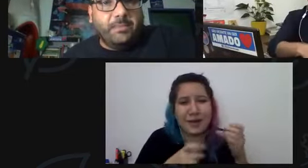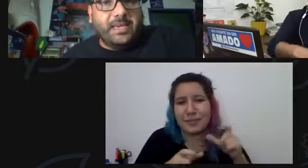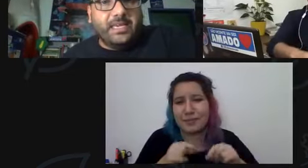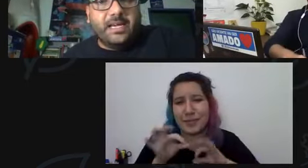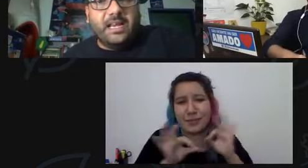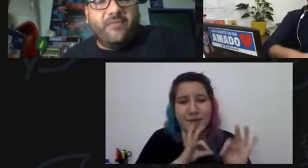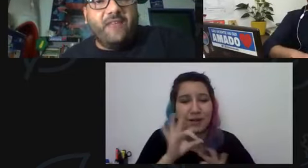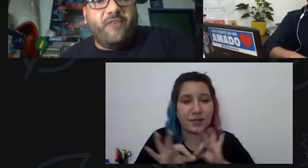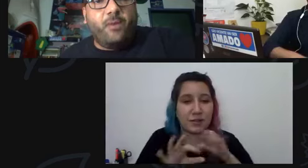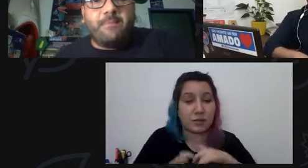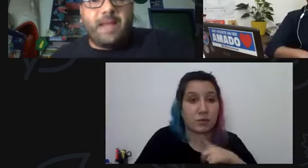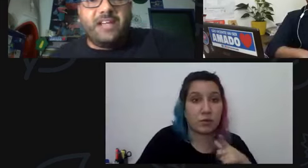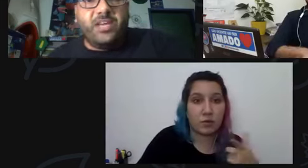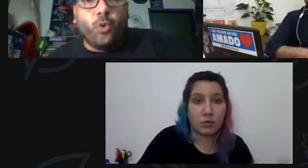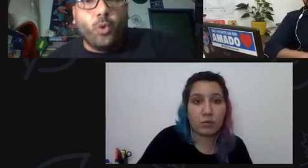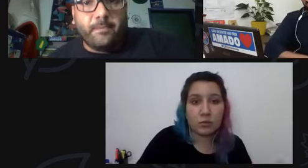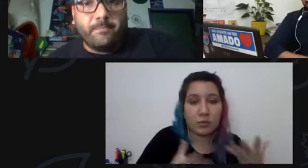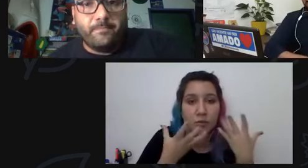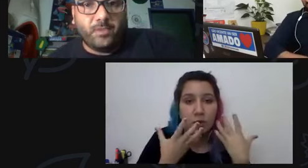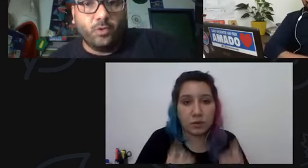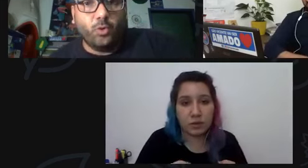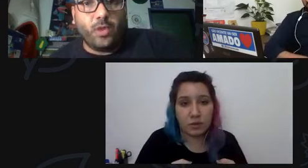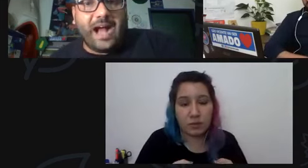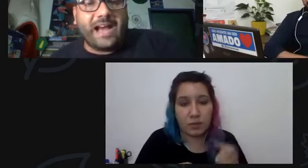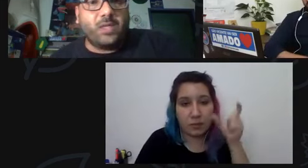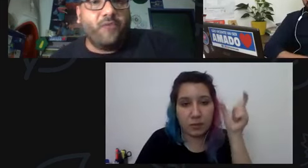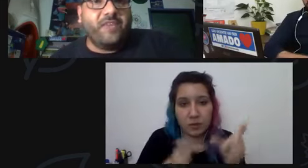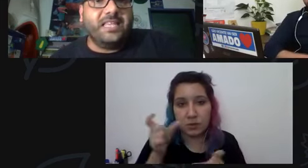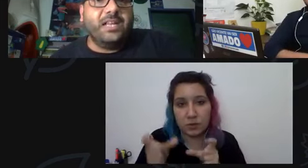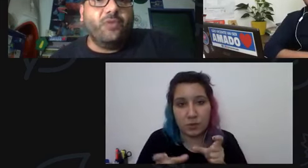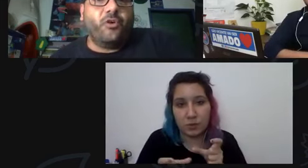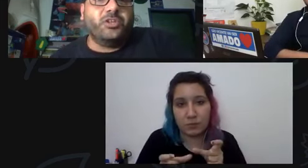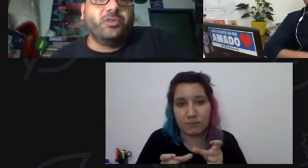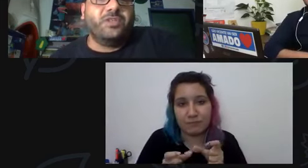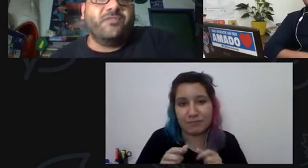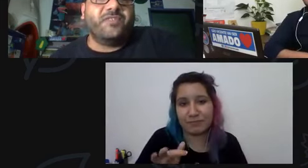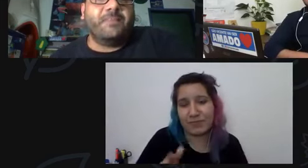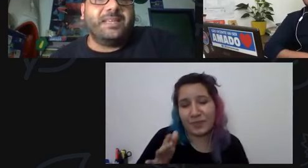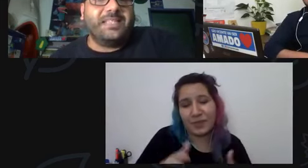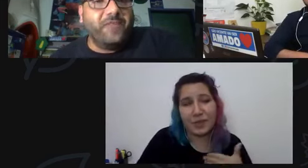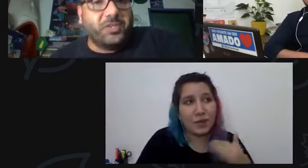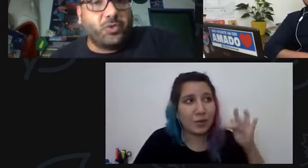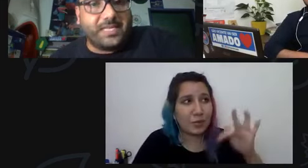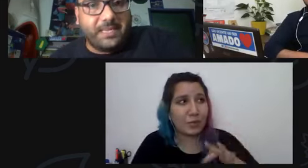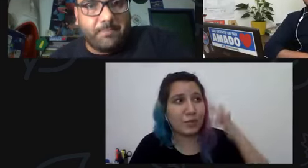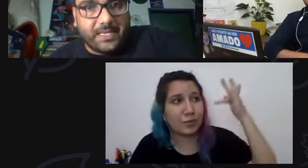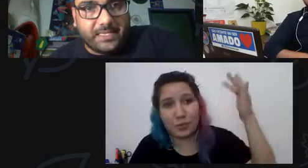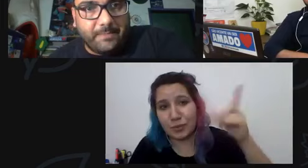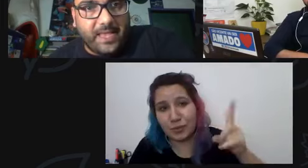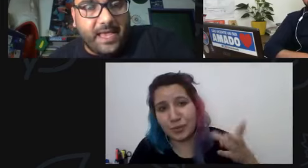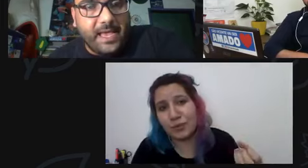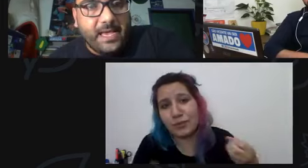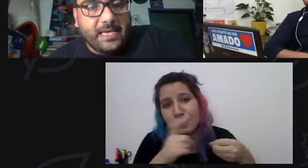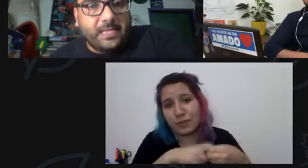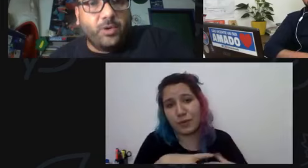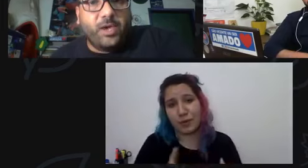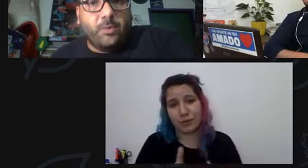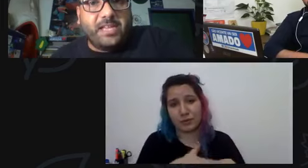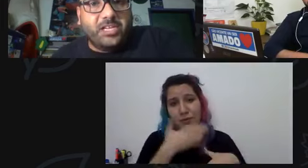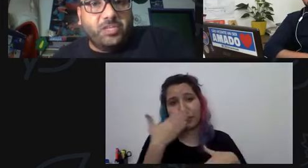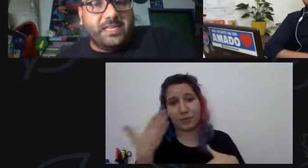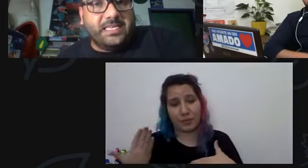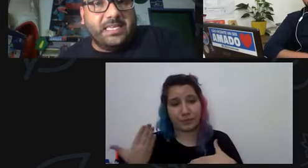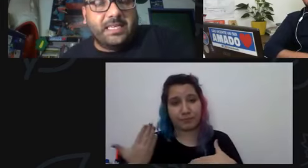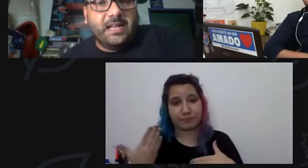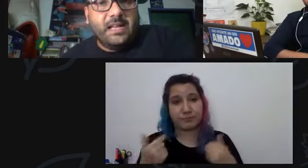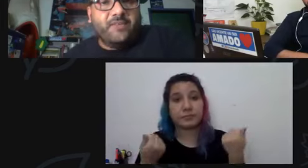cliente amanhã ele vai levar uma imagem ruim do lugar e talvez ele não volte, inclusive, a fazer mais serviço com essa empresa, né? Então, realmente, a